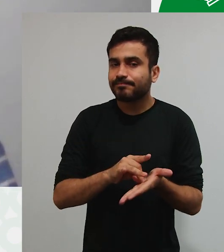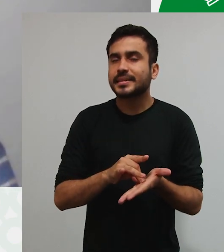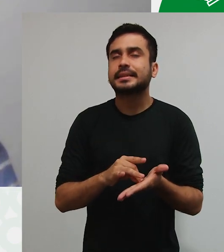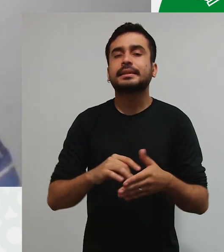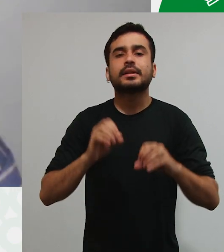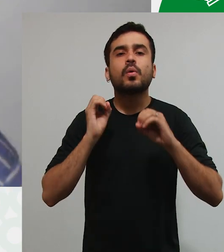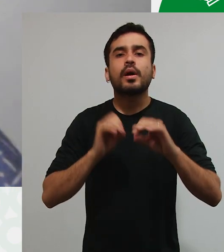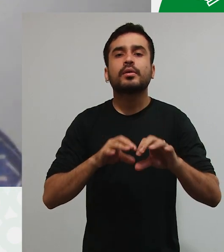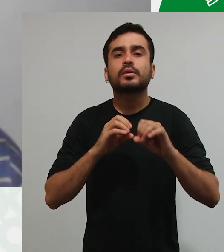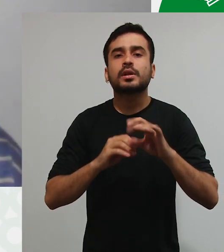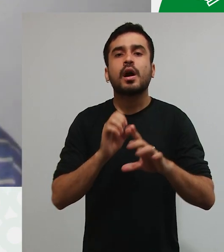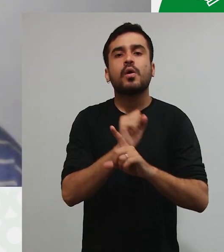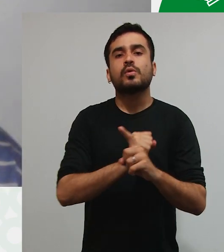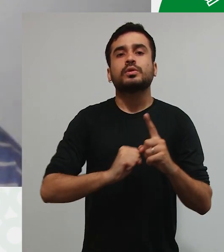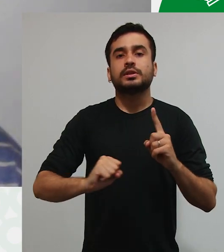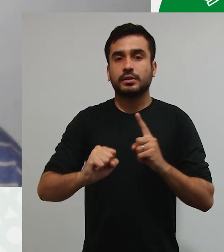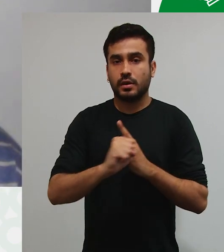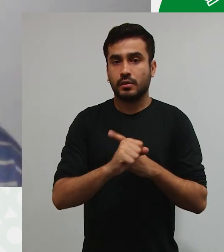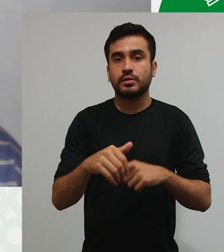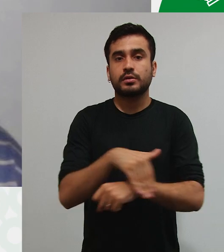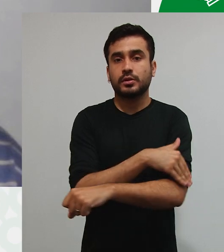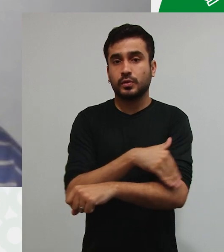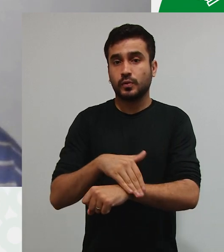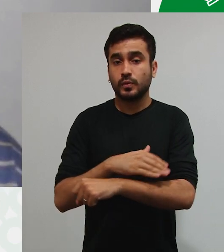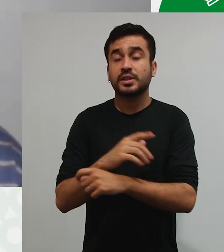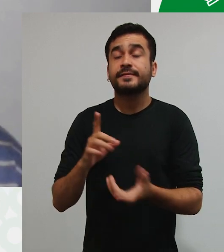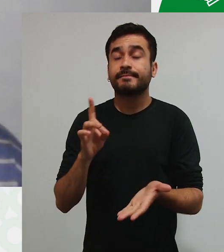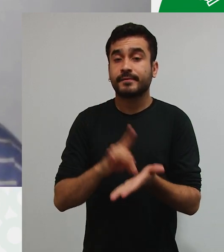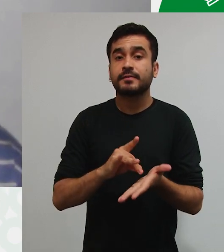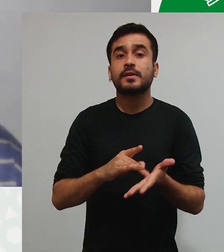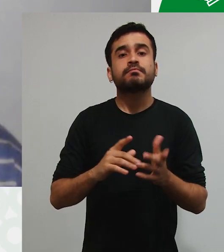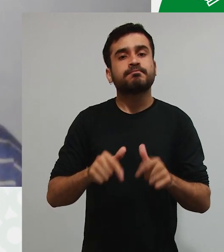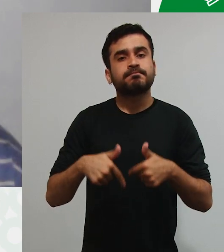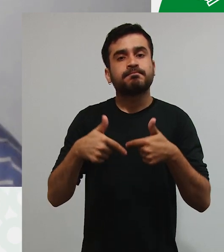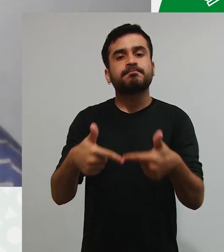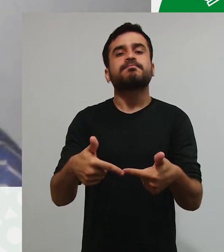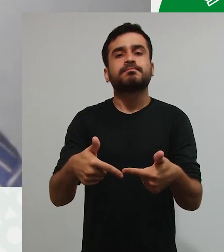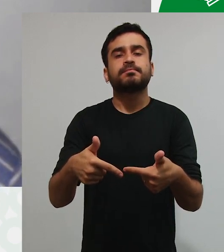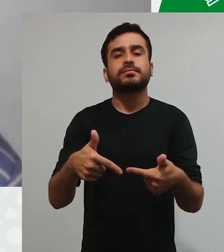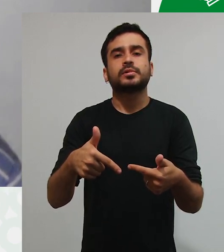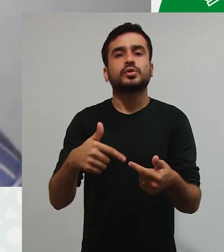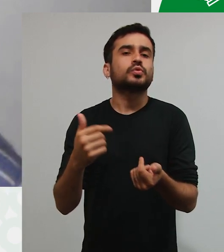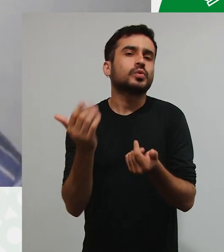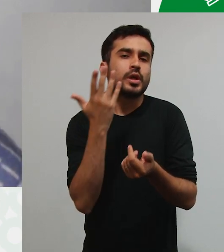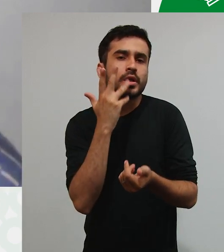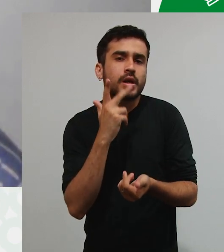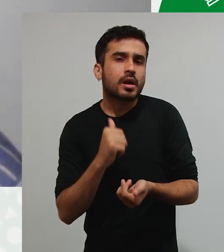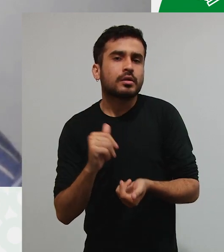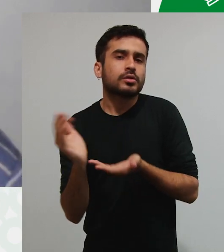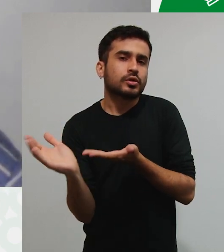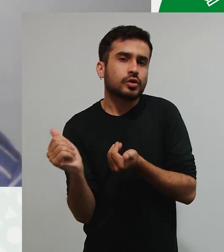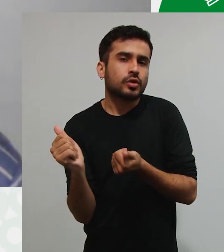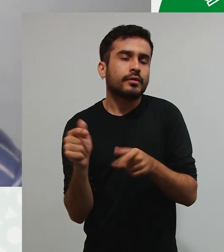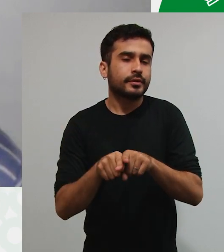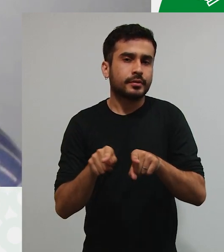a redução do dano, para a redução dos problemas gerados pela situação de rua, e para isso a gente precisa de uma equipe multitécnica muito